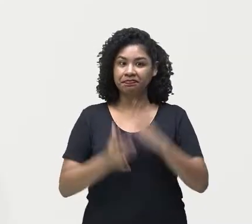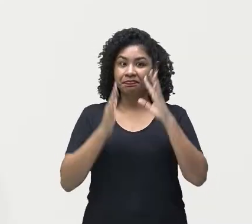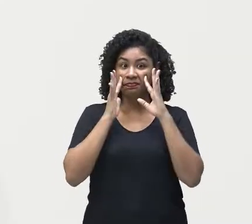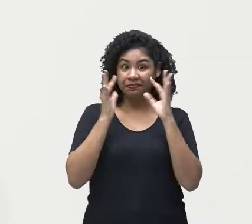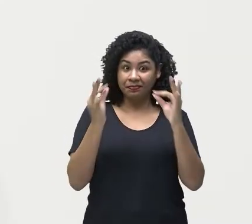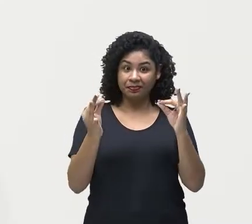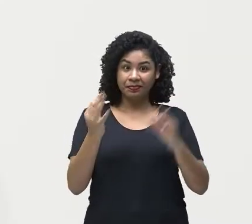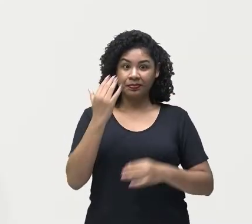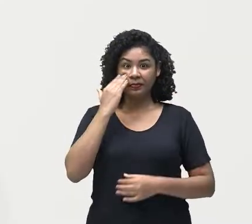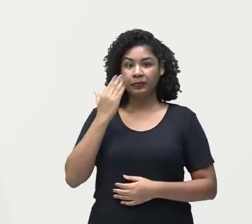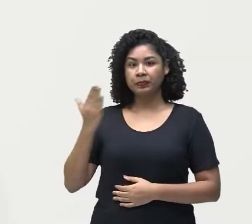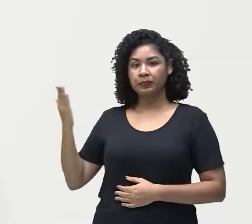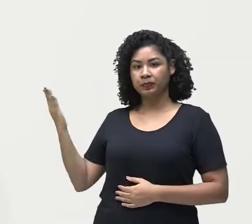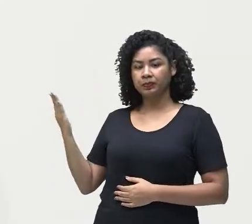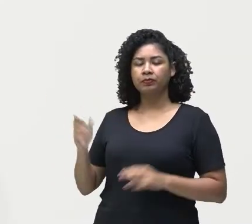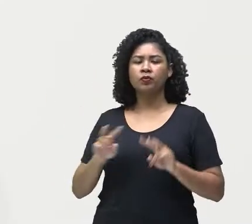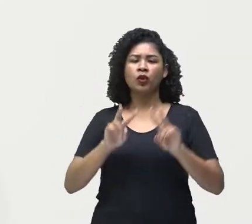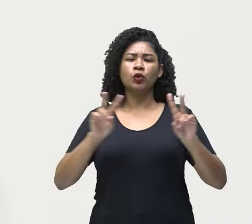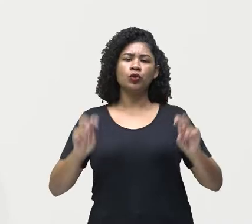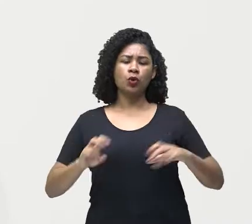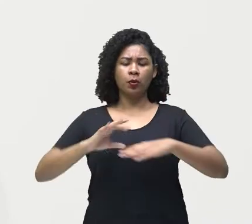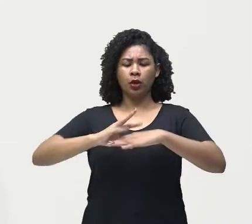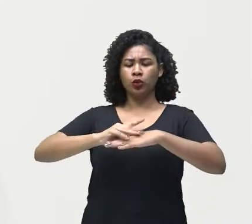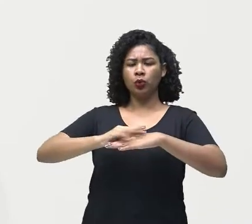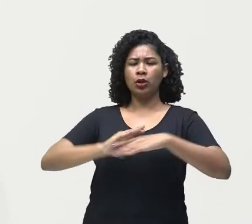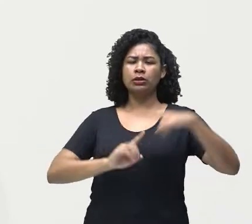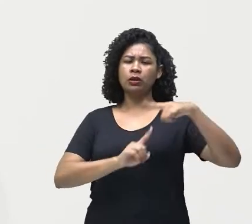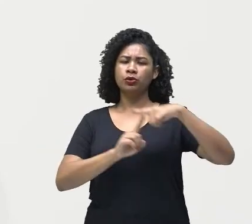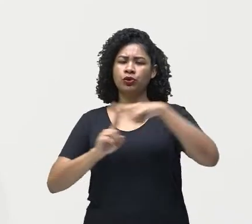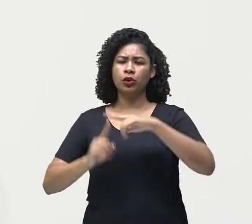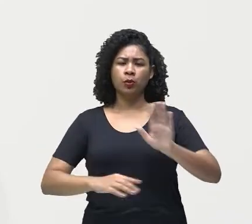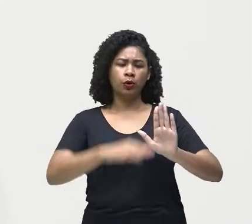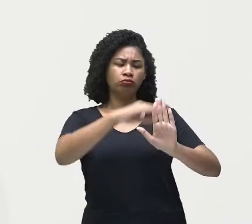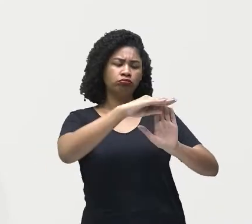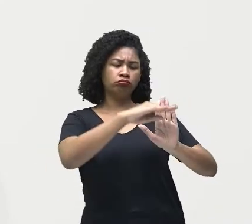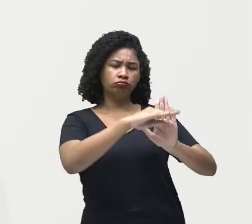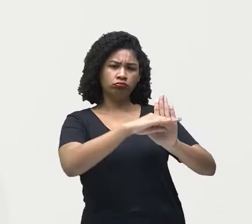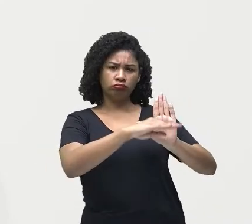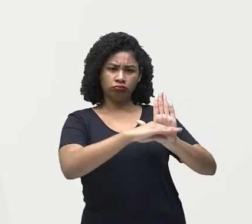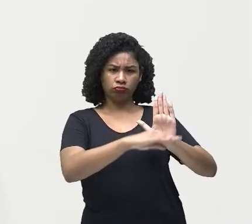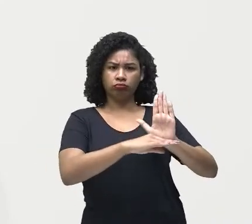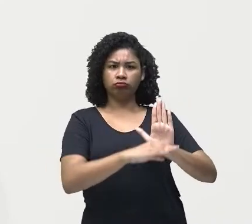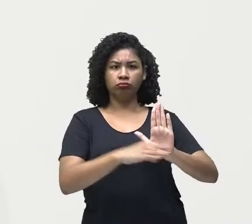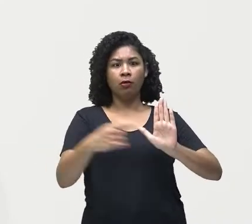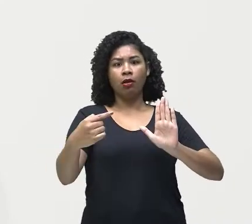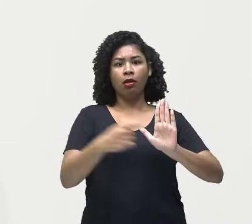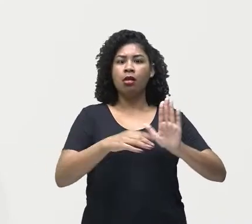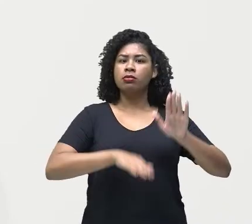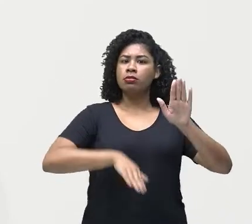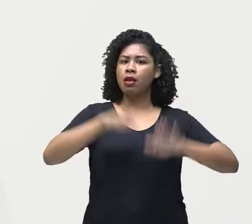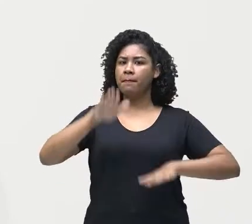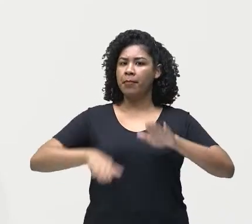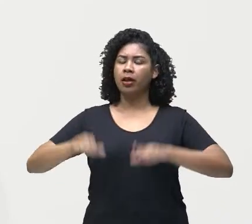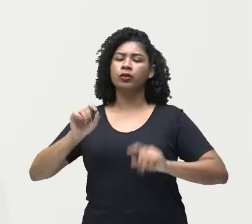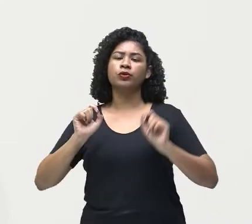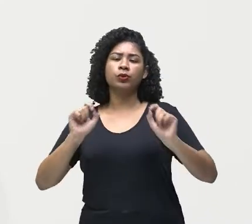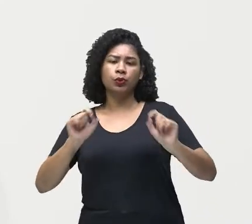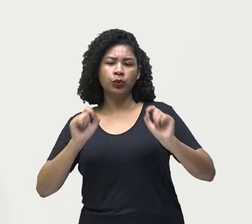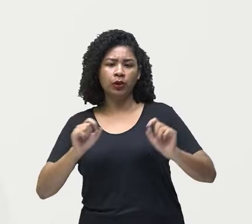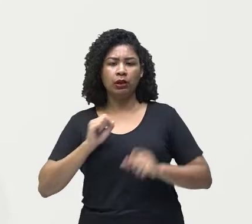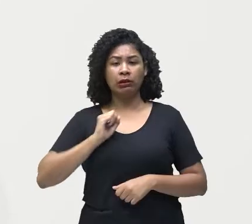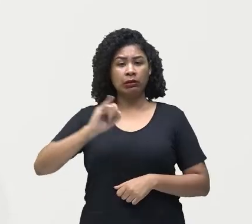comigo. A classificação epidemiológica de uma doença tem a ver com a relação